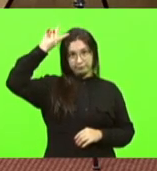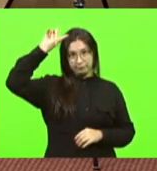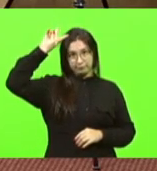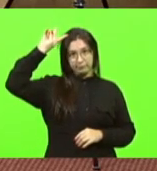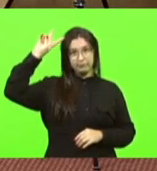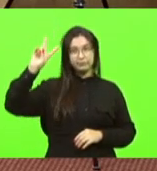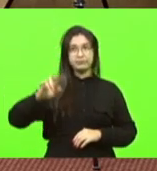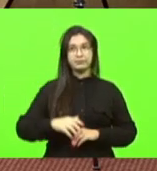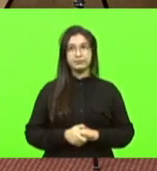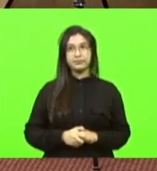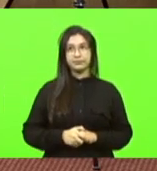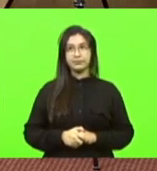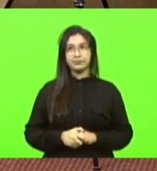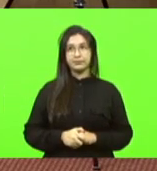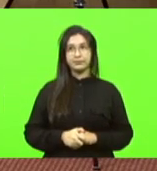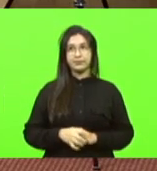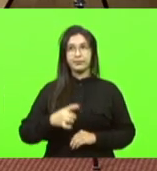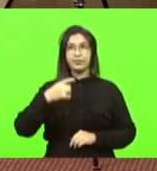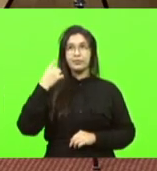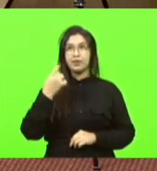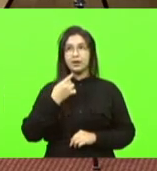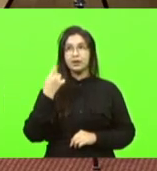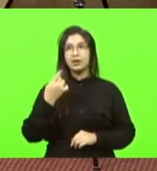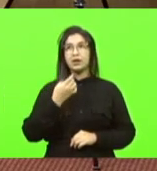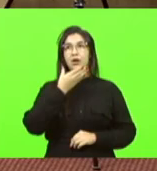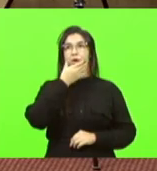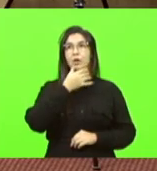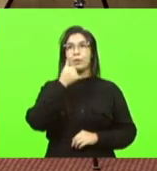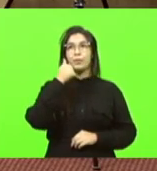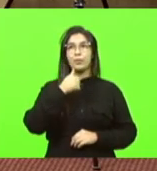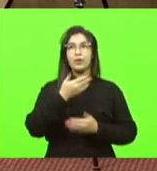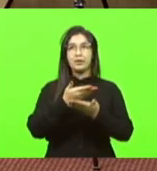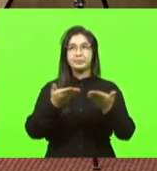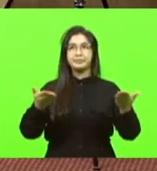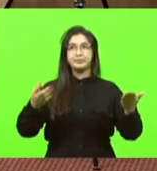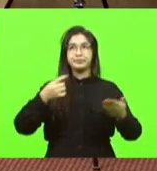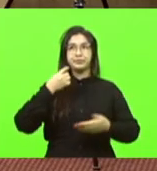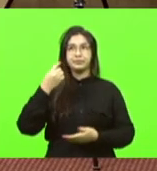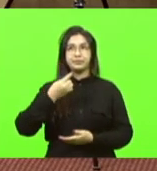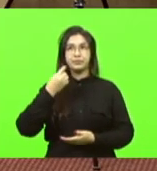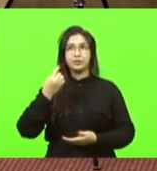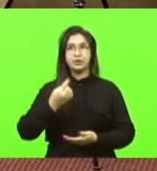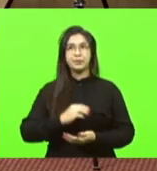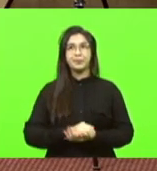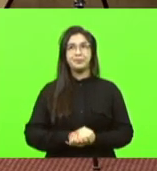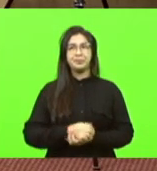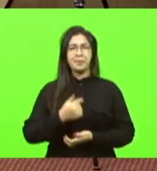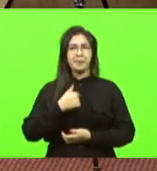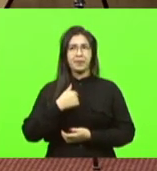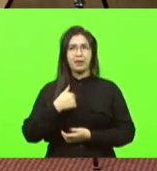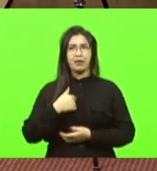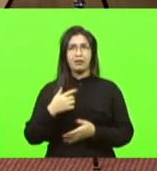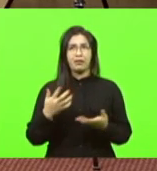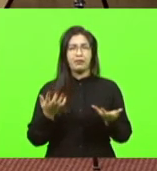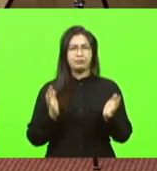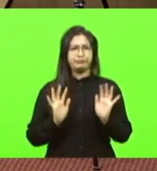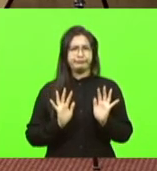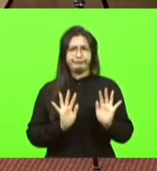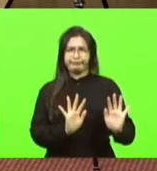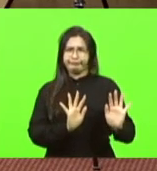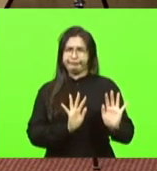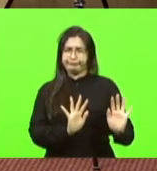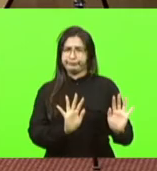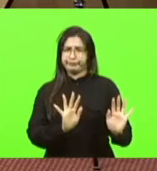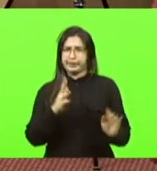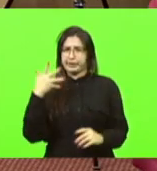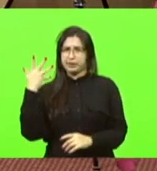senhor presidente senhoras e senhores Deputados e eu não poderia deixar de manifestar